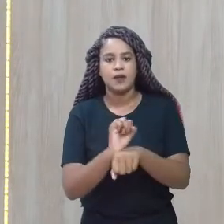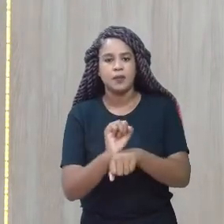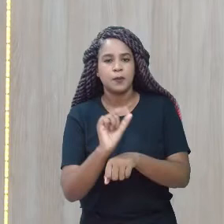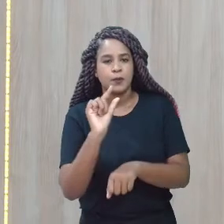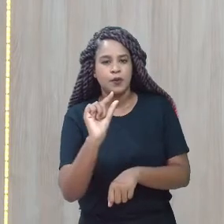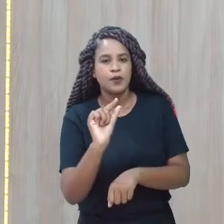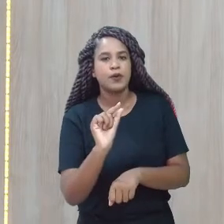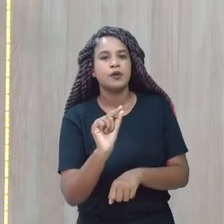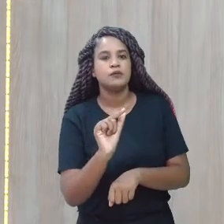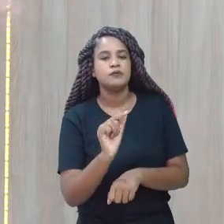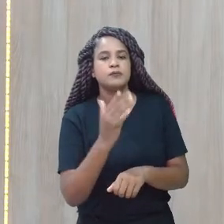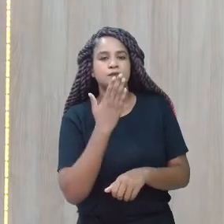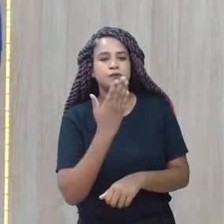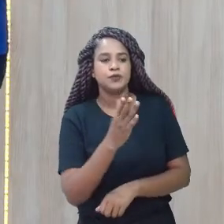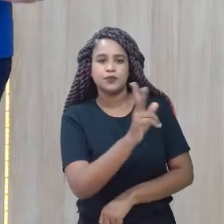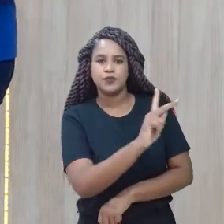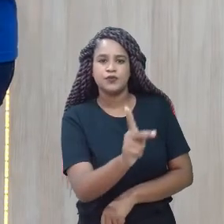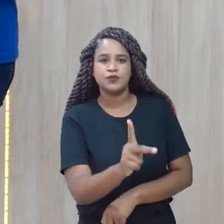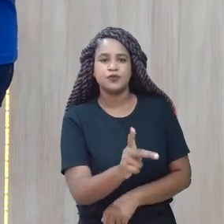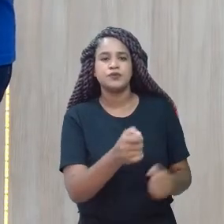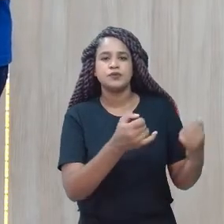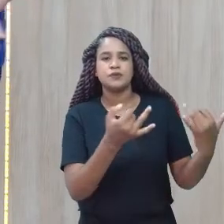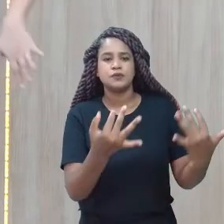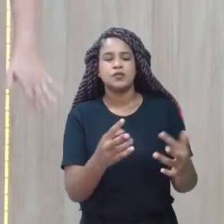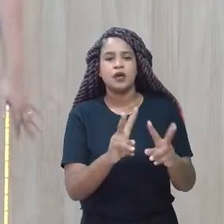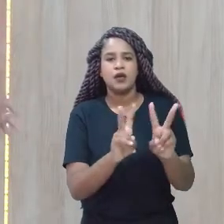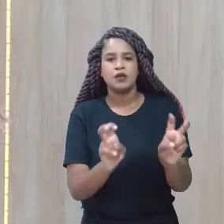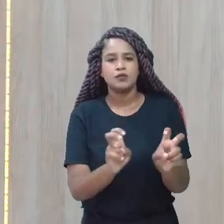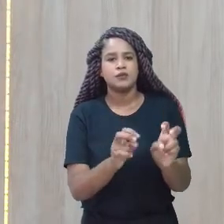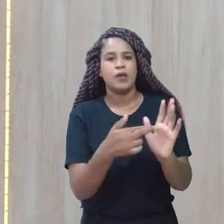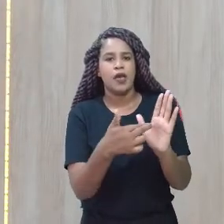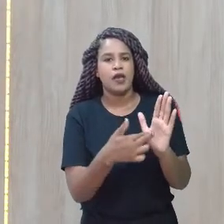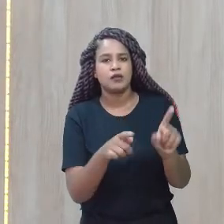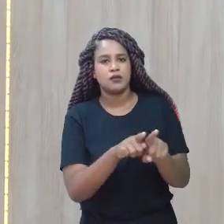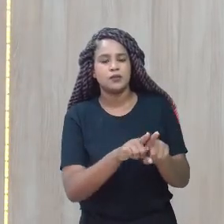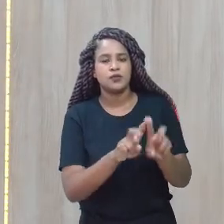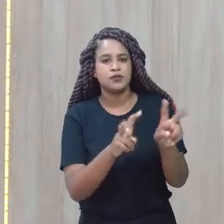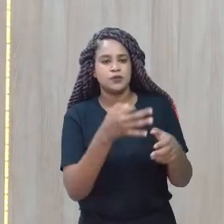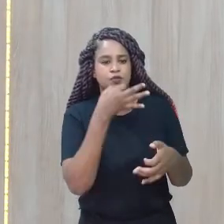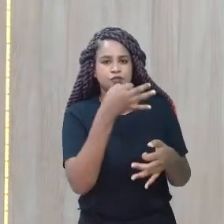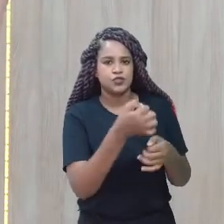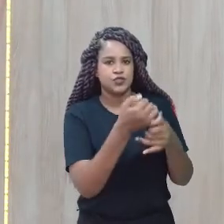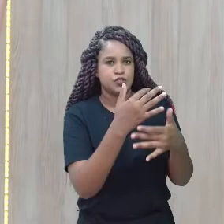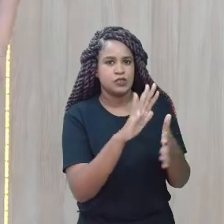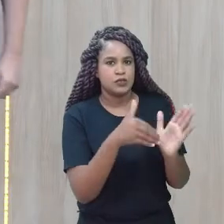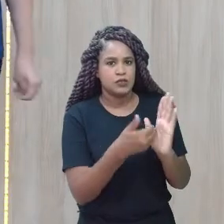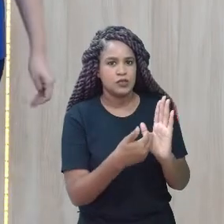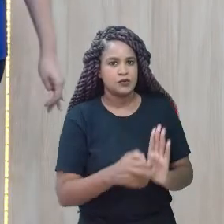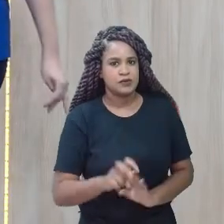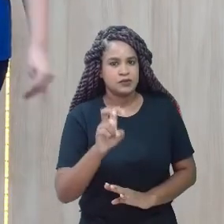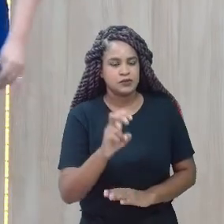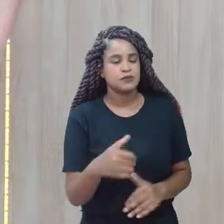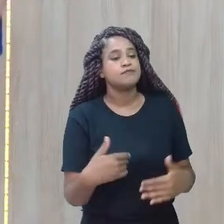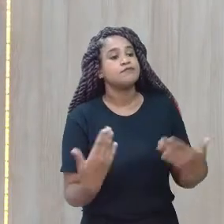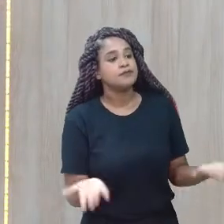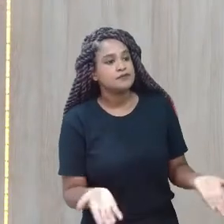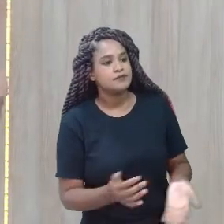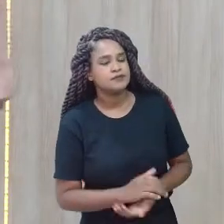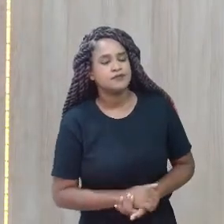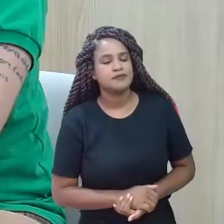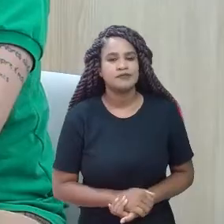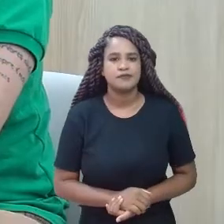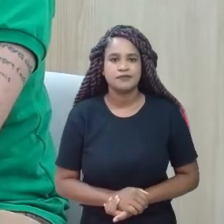falar um pouquinho do chat, para comentar um pouquinho sobre essas primeiras regrinhas de divisibilidade até o 5, tá bom? E aí, professor?